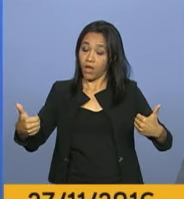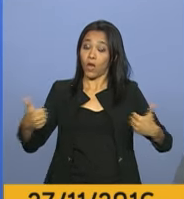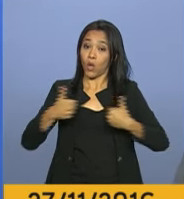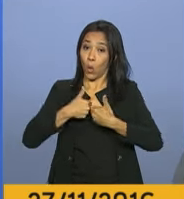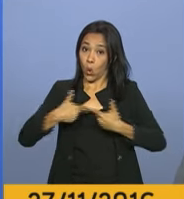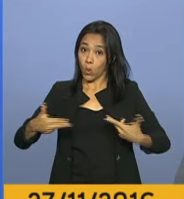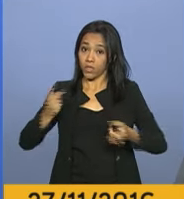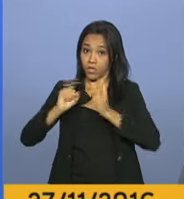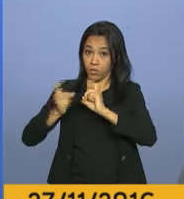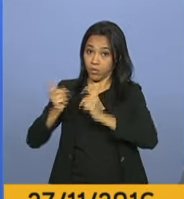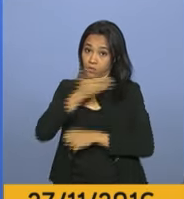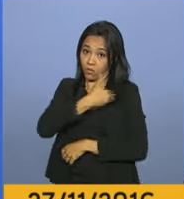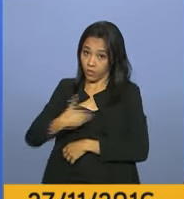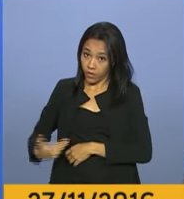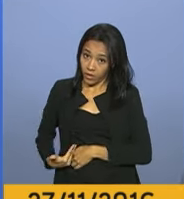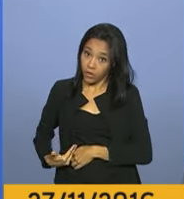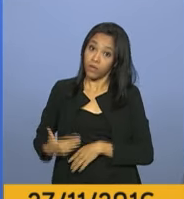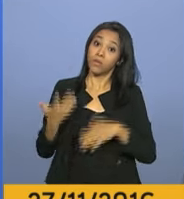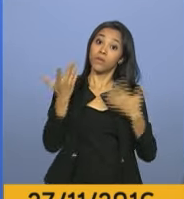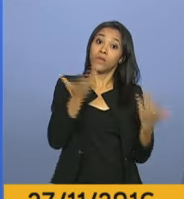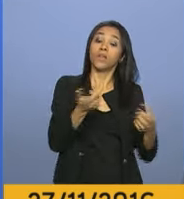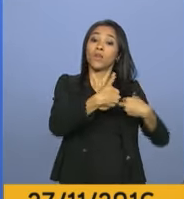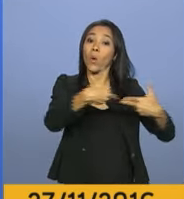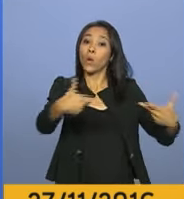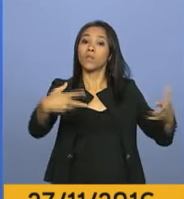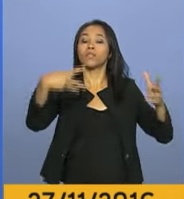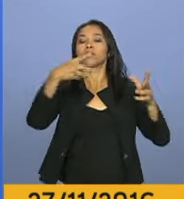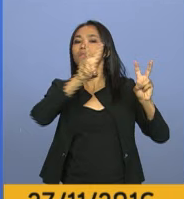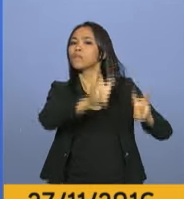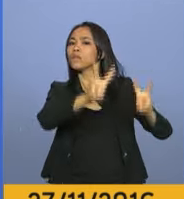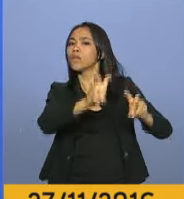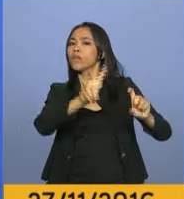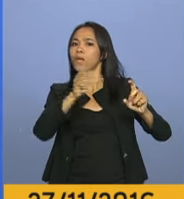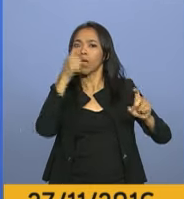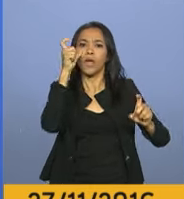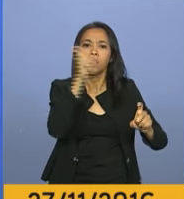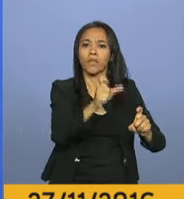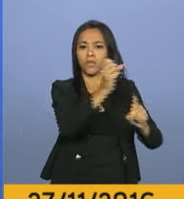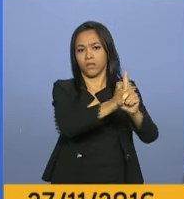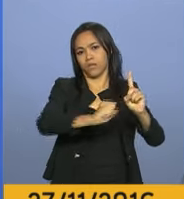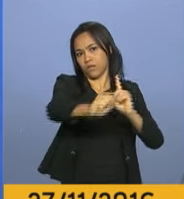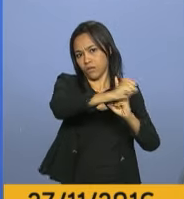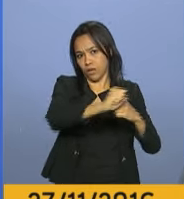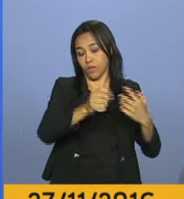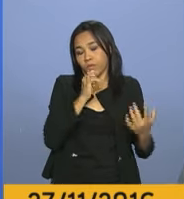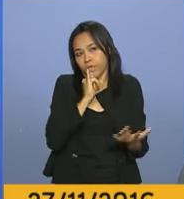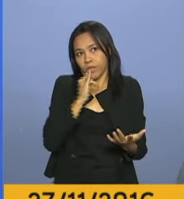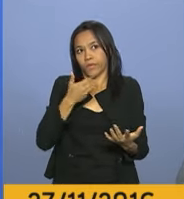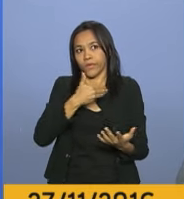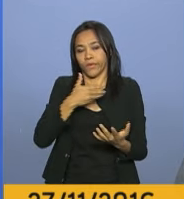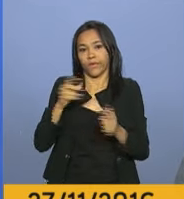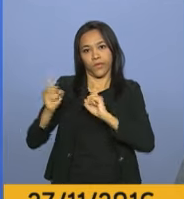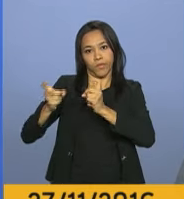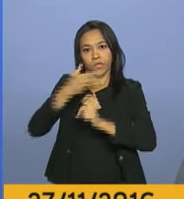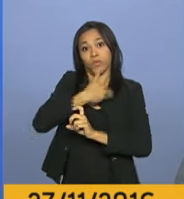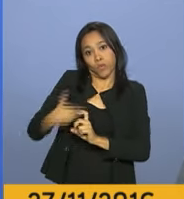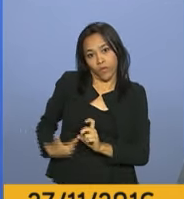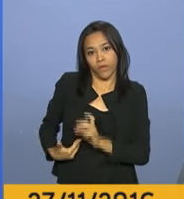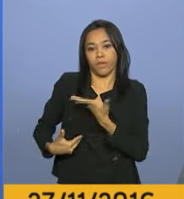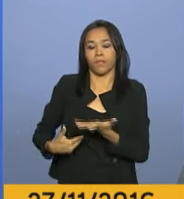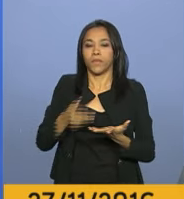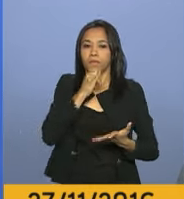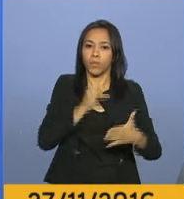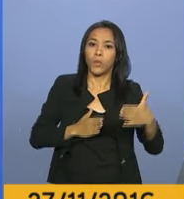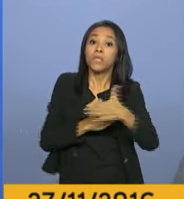governo e as questões da sociedade. Questões de governo, do exemplo da PEC, do teto